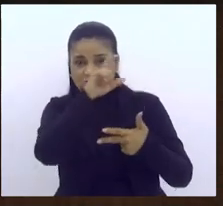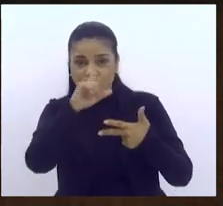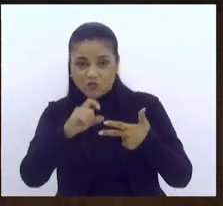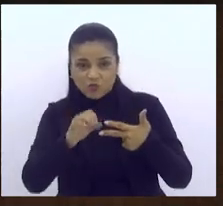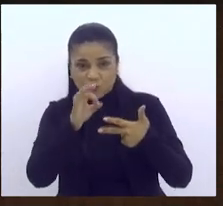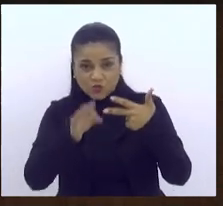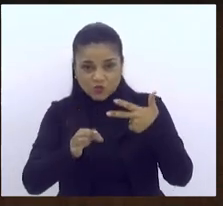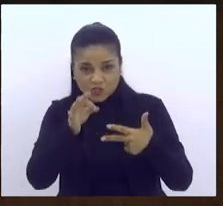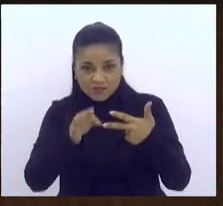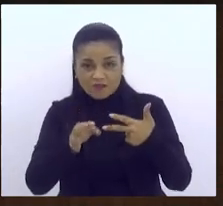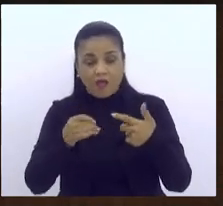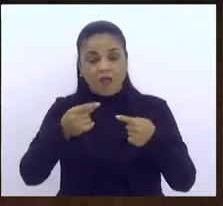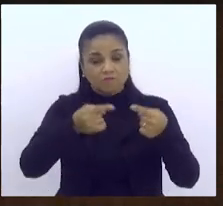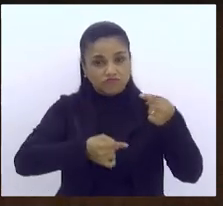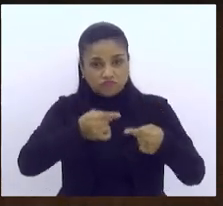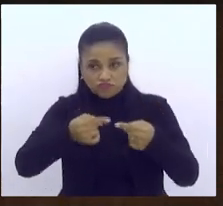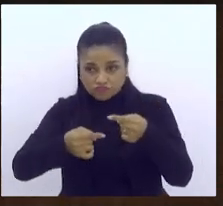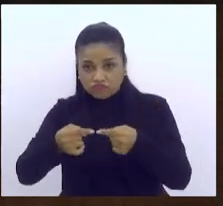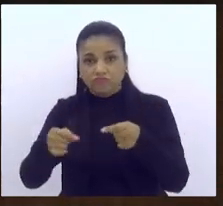também para essa discussão.